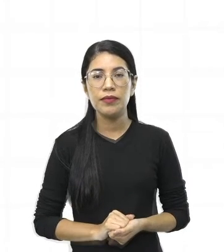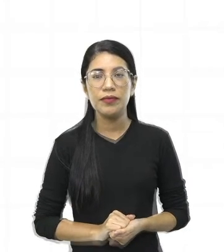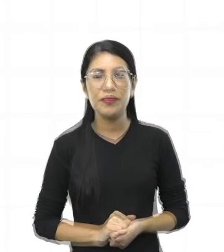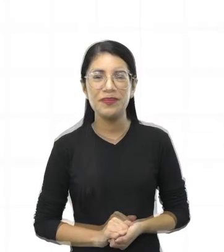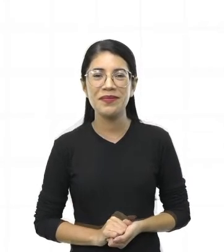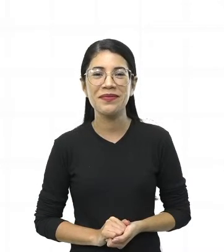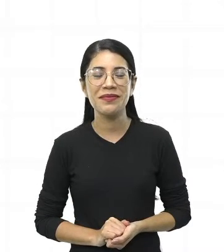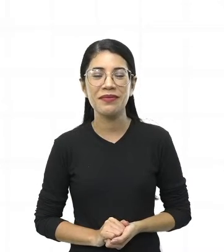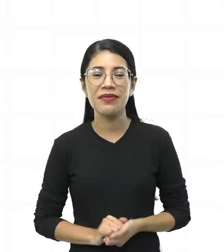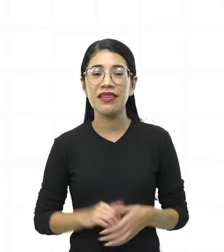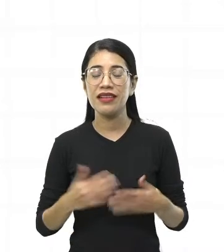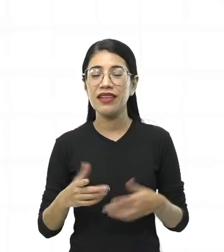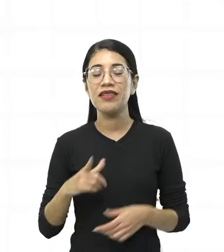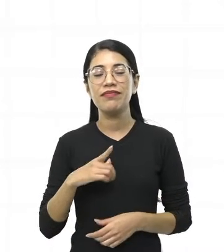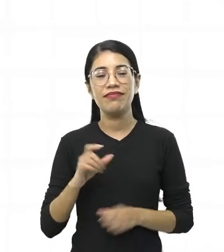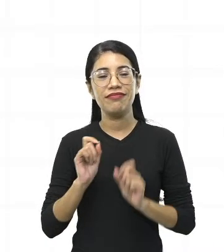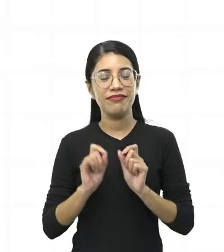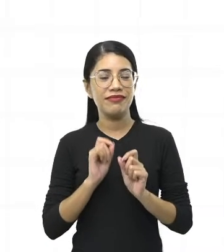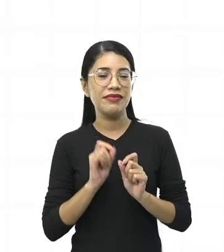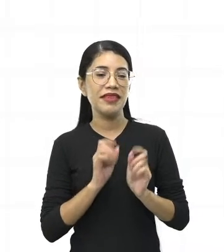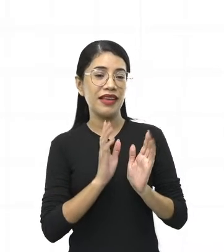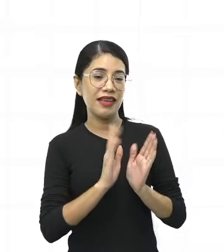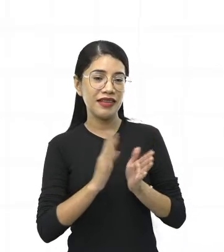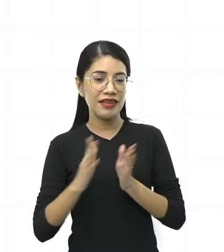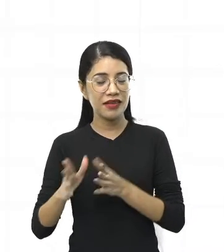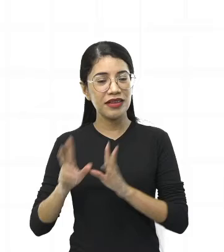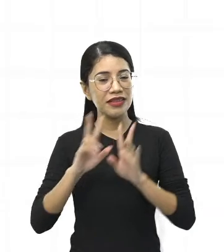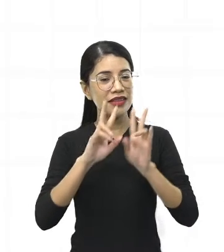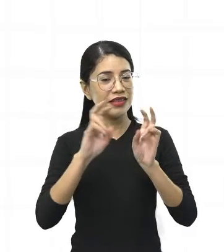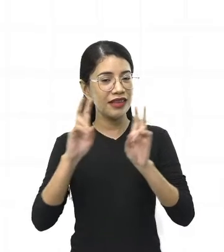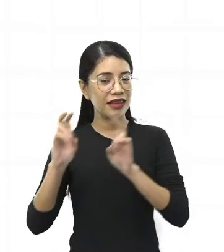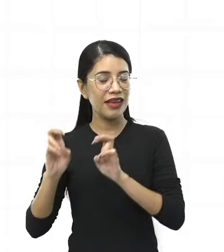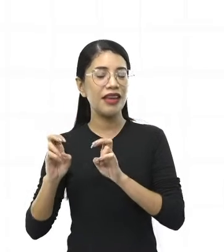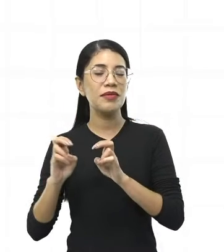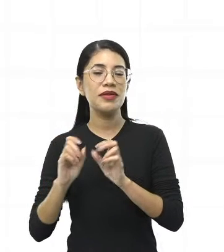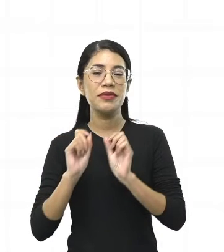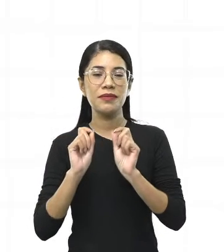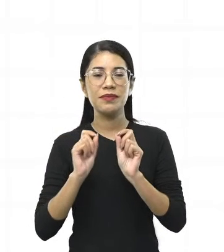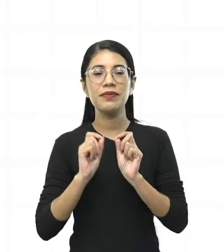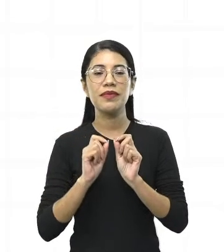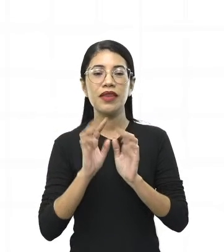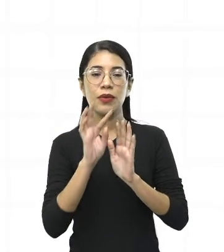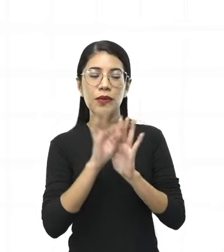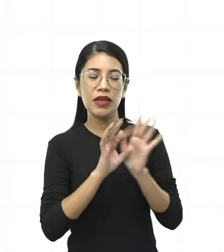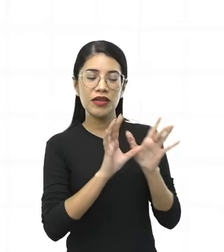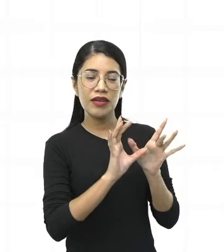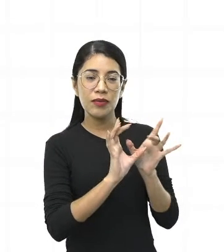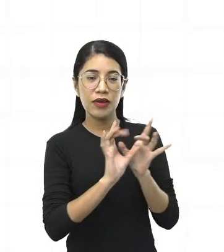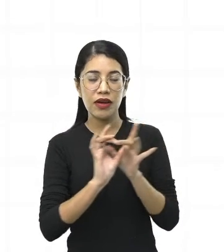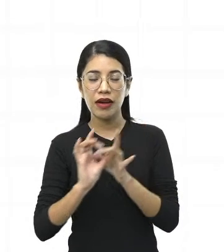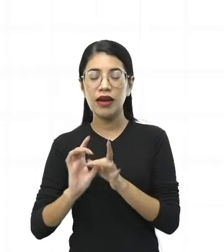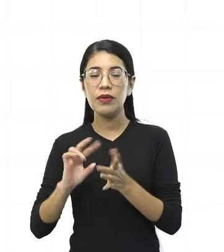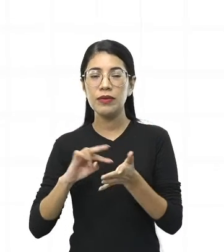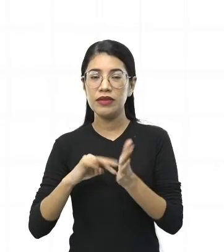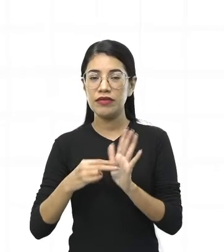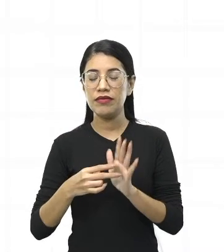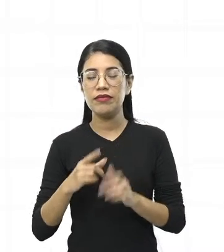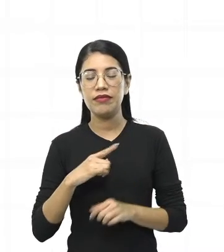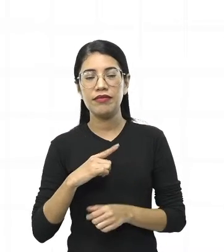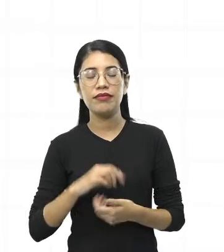Vamos lá, então, temos aí essa sequência, né, de temas que continuam, né, num sentido dentro do nosso